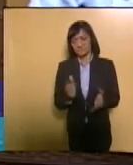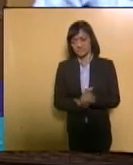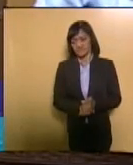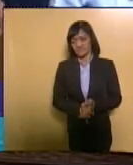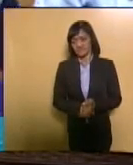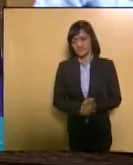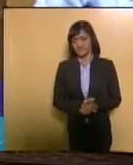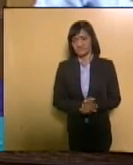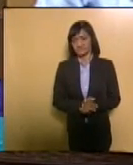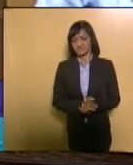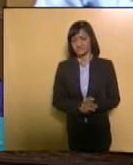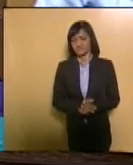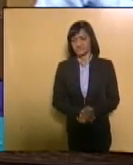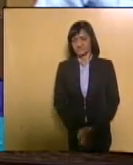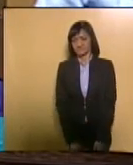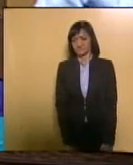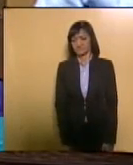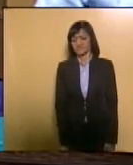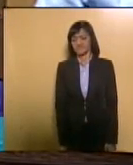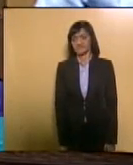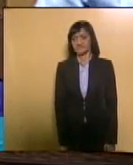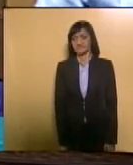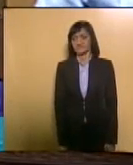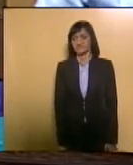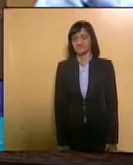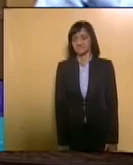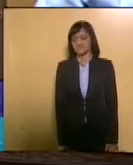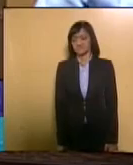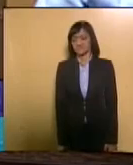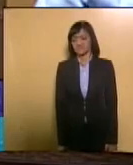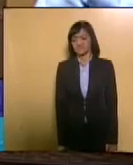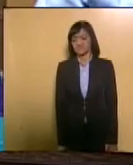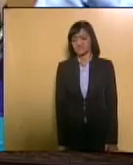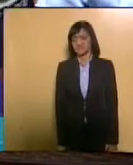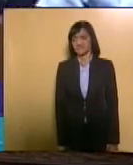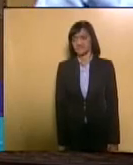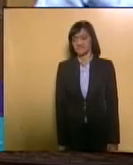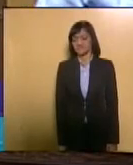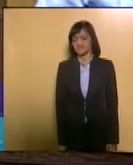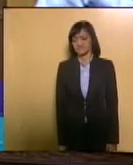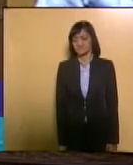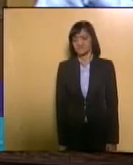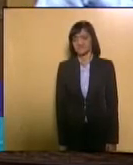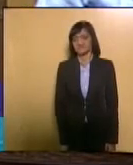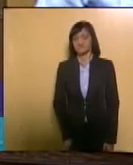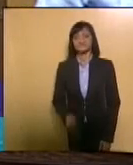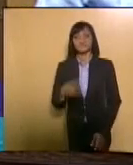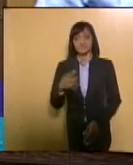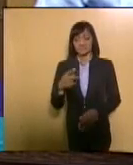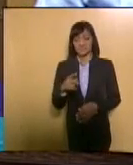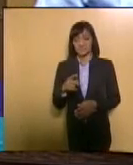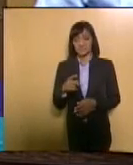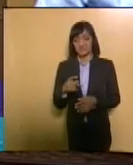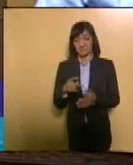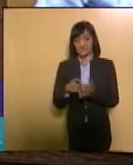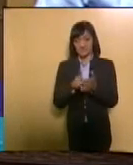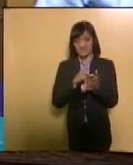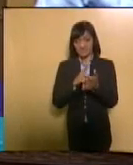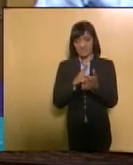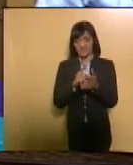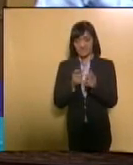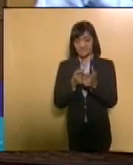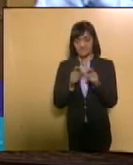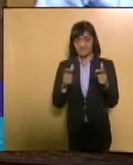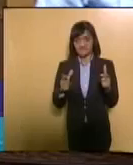Então cadê meninas agora não sei onde eu tava aí a áa Metropolitana nesse perío